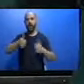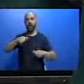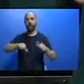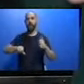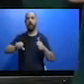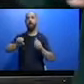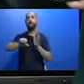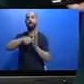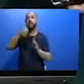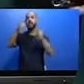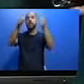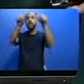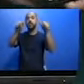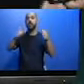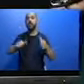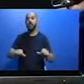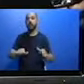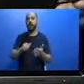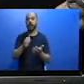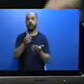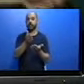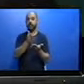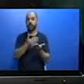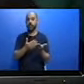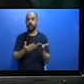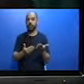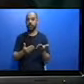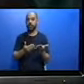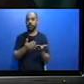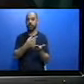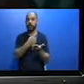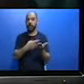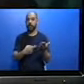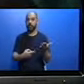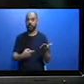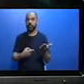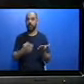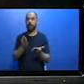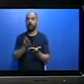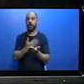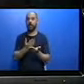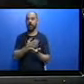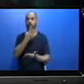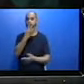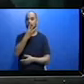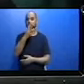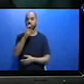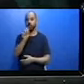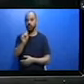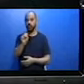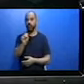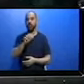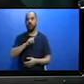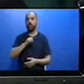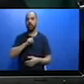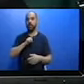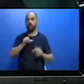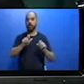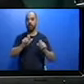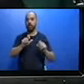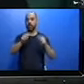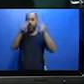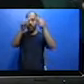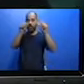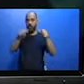primeiro cartaz na apostila página 48 vocês tem em a semana esse